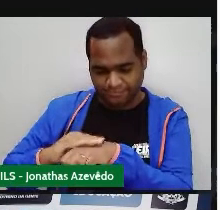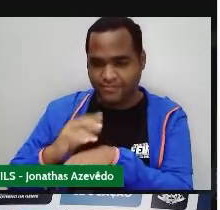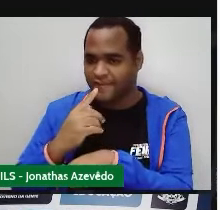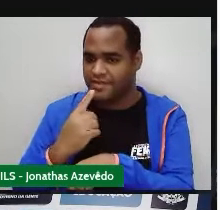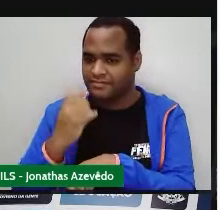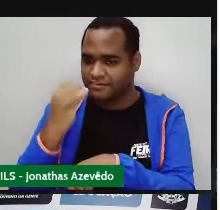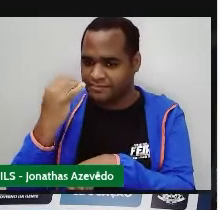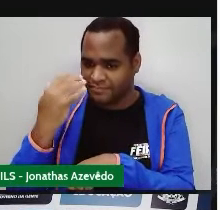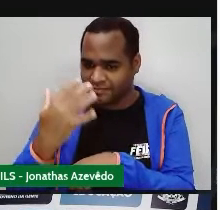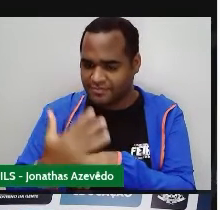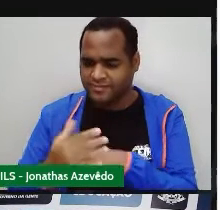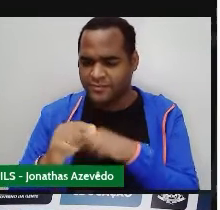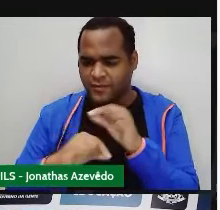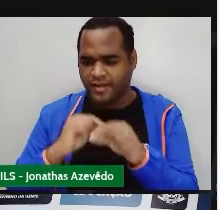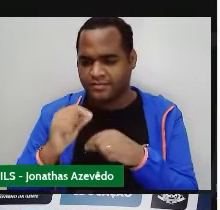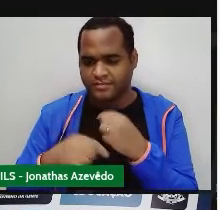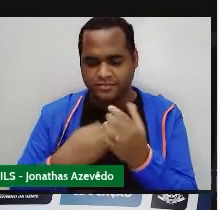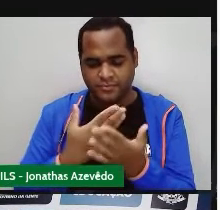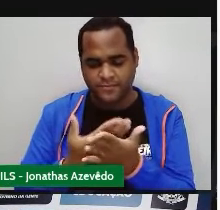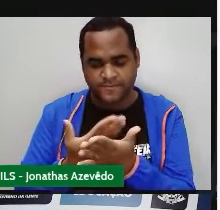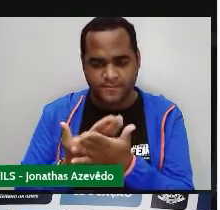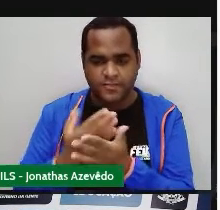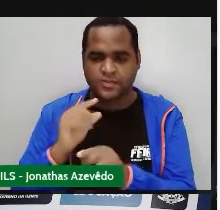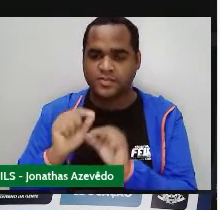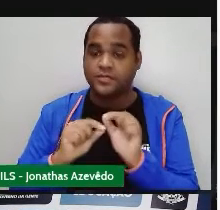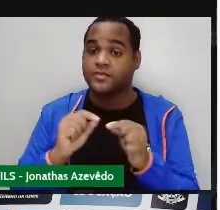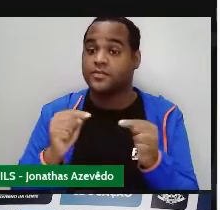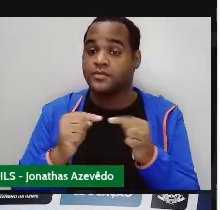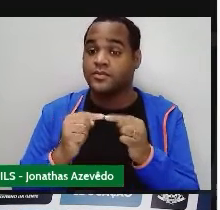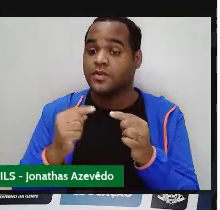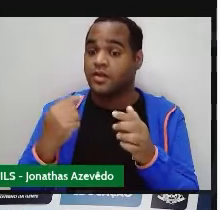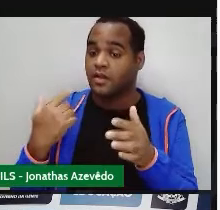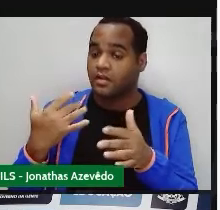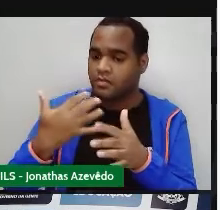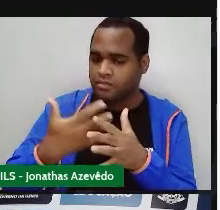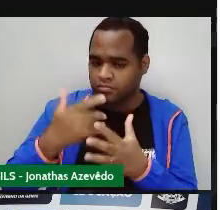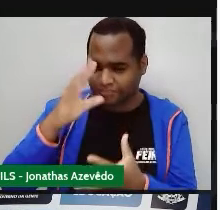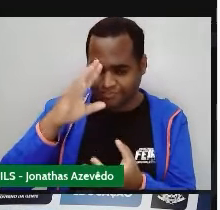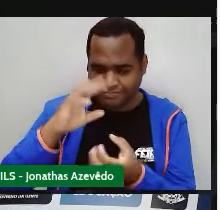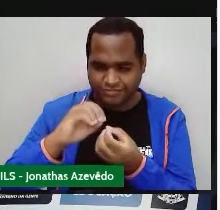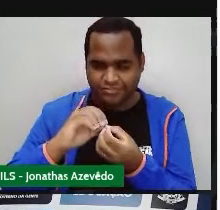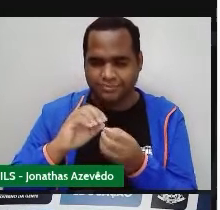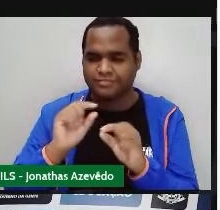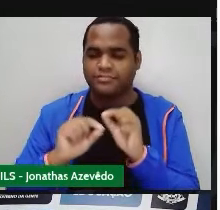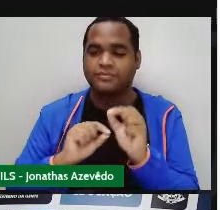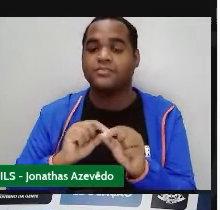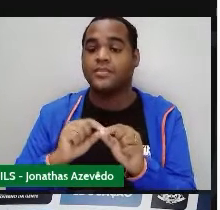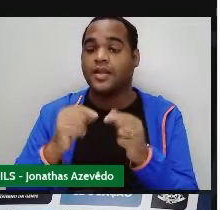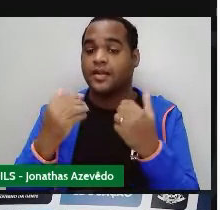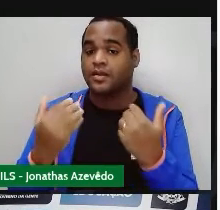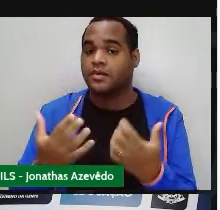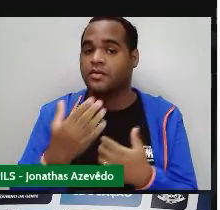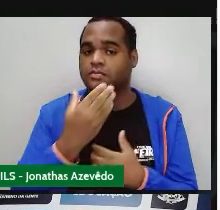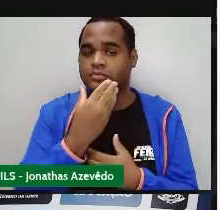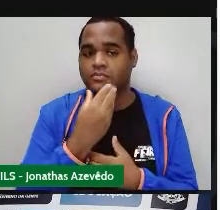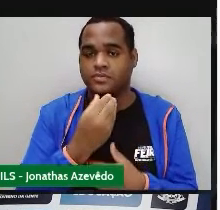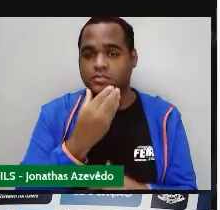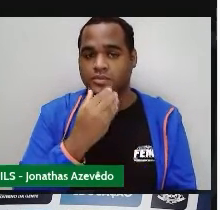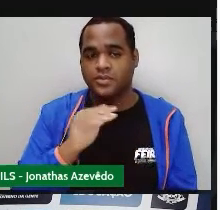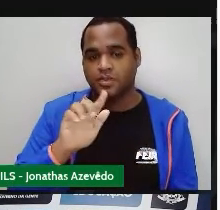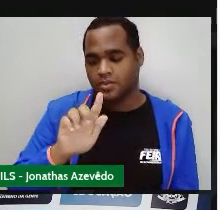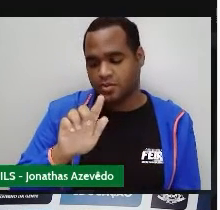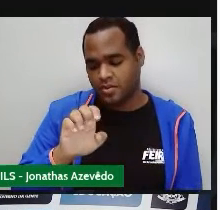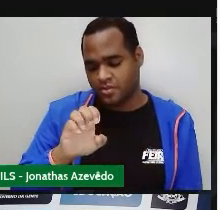né quem fez um estudo quem estudou isso quem chegou a essa conclusão foi o camarada chamado